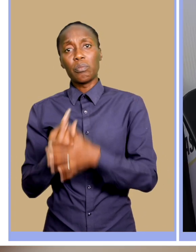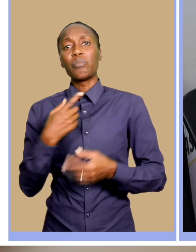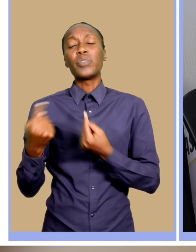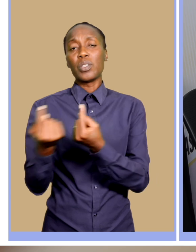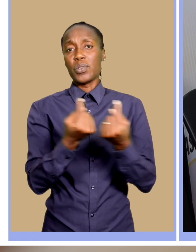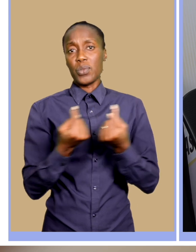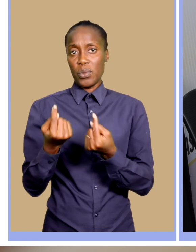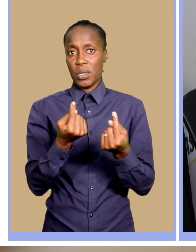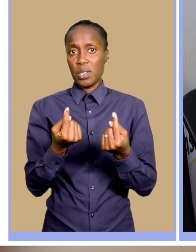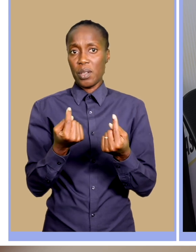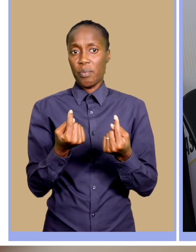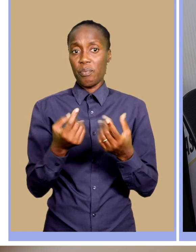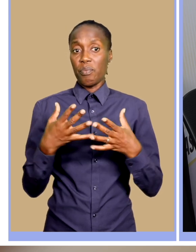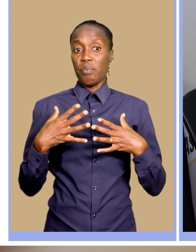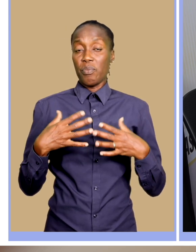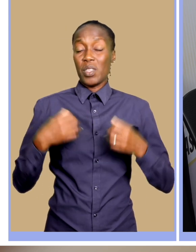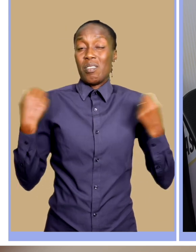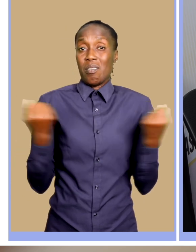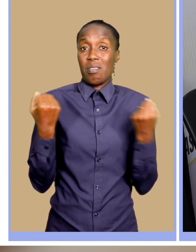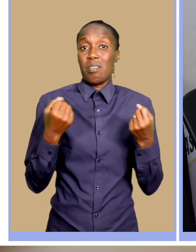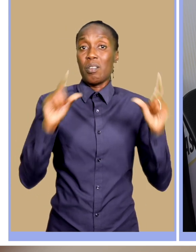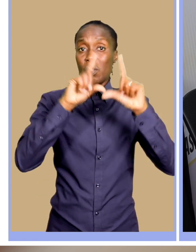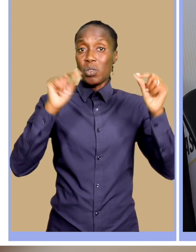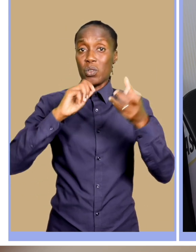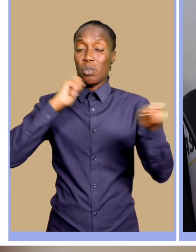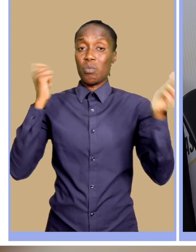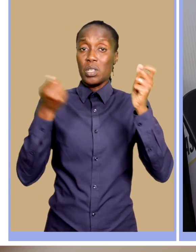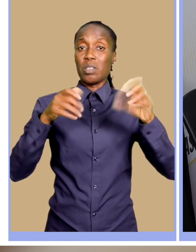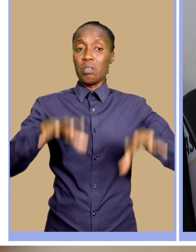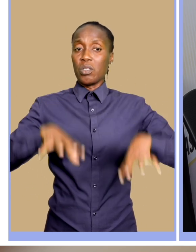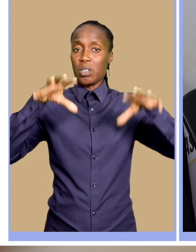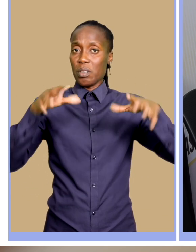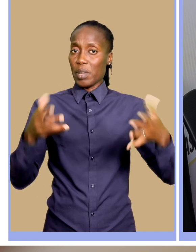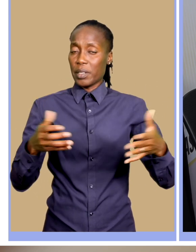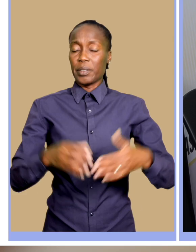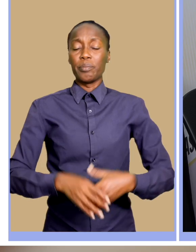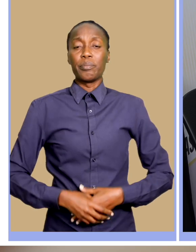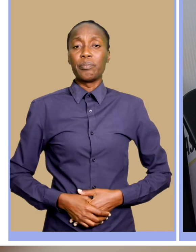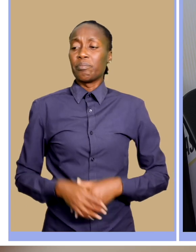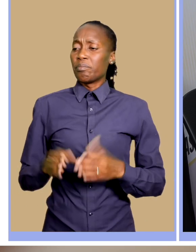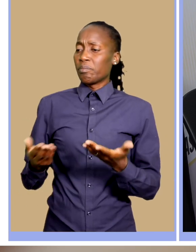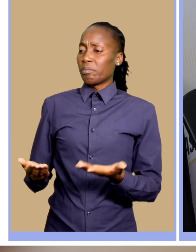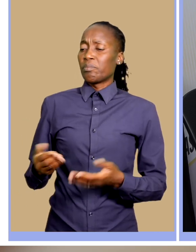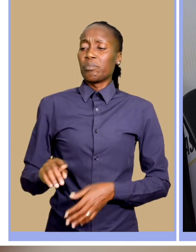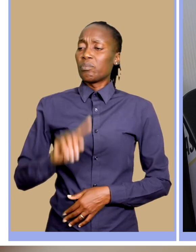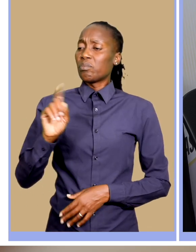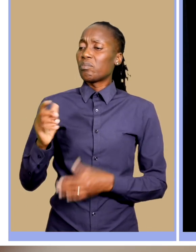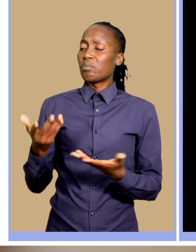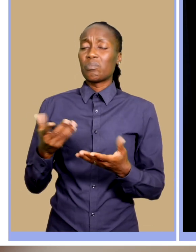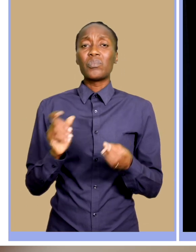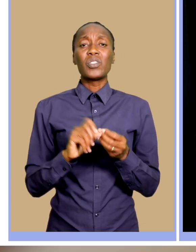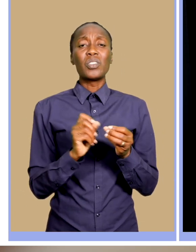emergência, no caso, a emergência climática. E também outro aspecto muito importante é no desenho